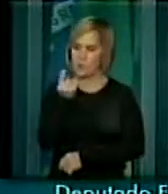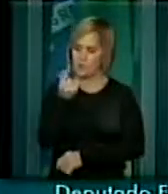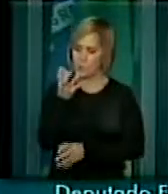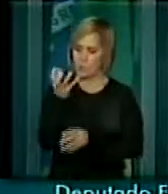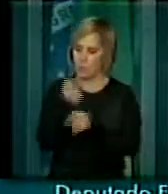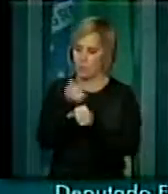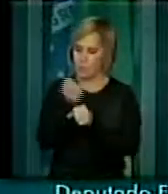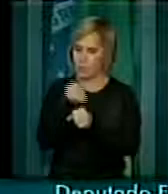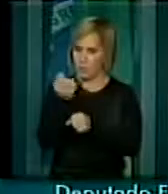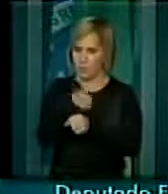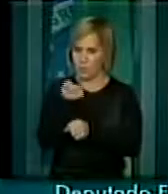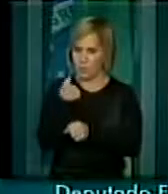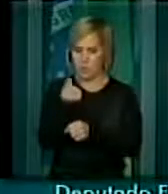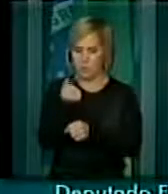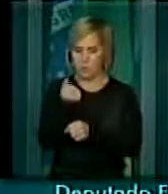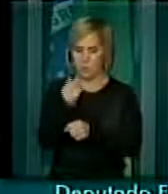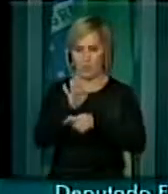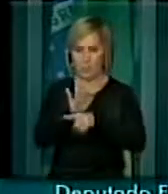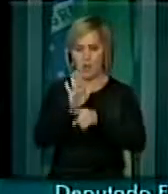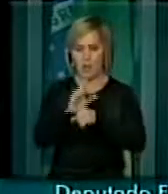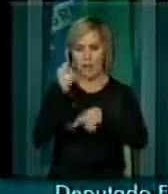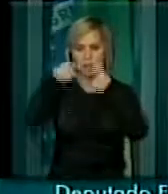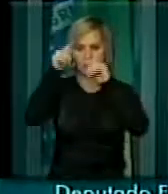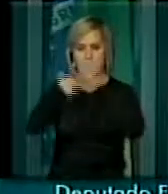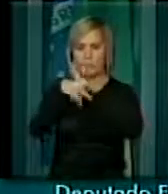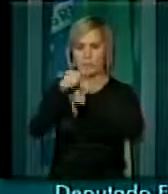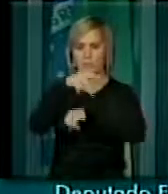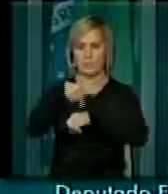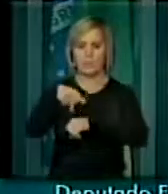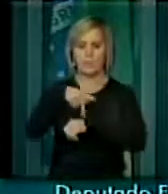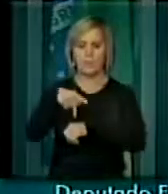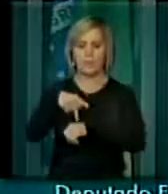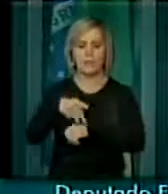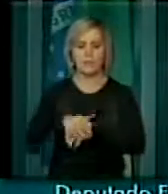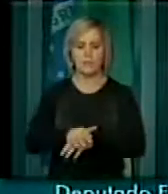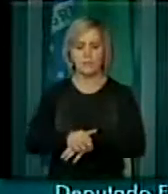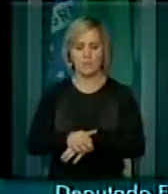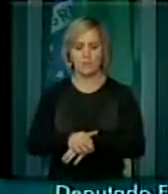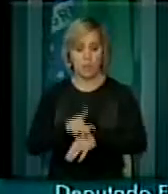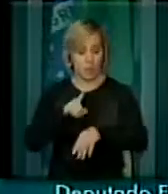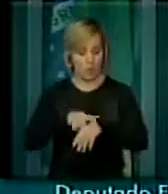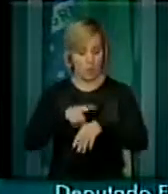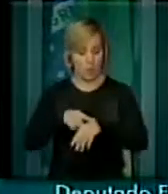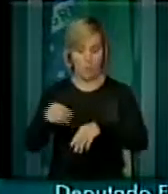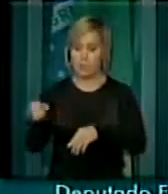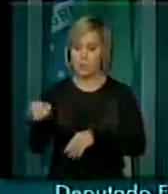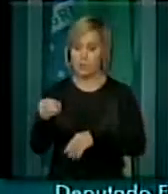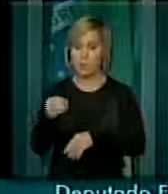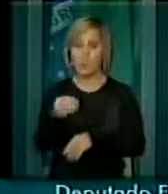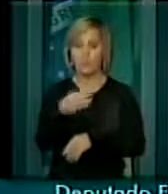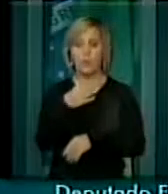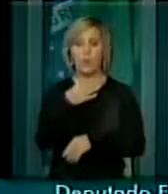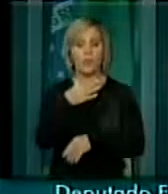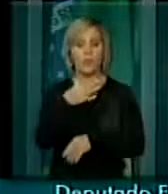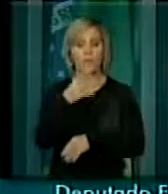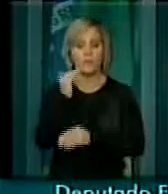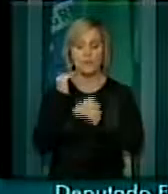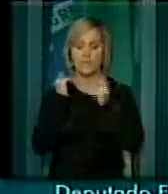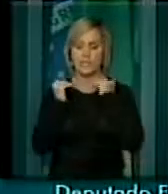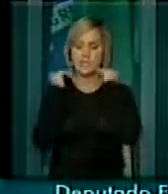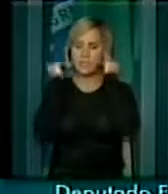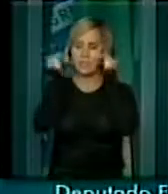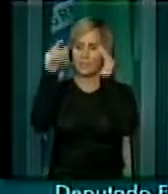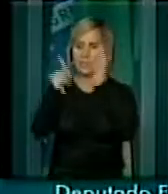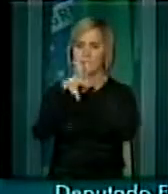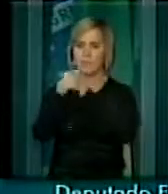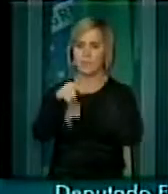irão contribuir para o desenvolvimento desse país, para um novo momento de crescimento do país. Isso requer,